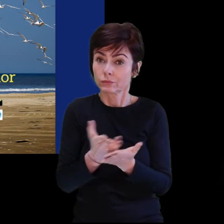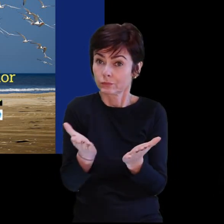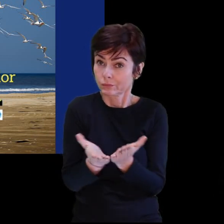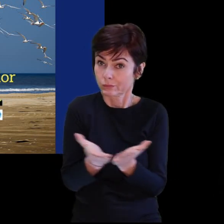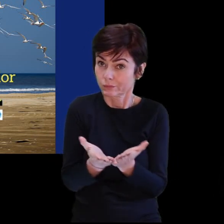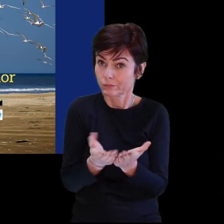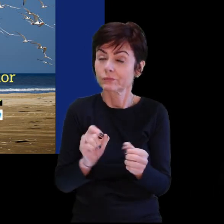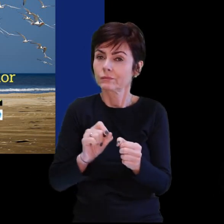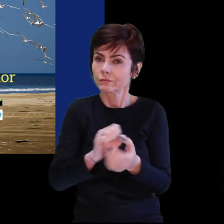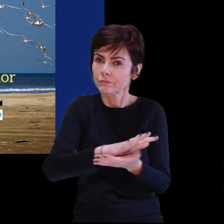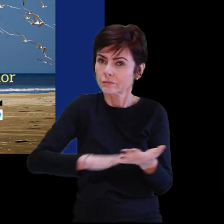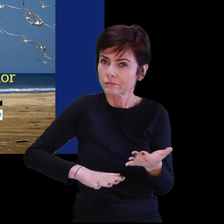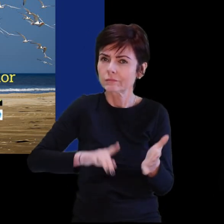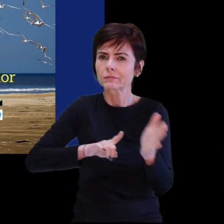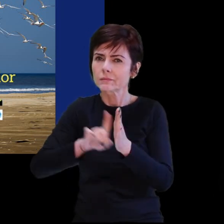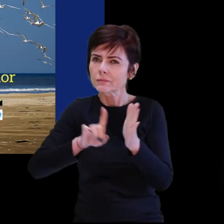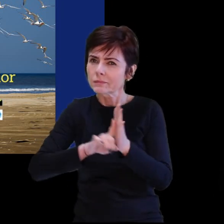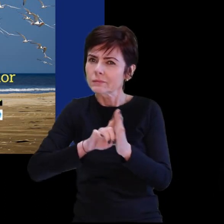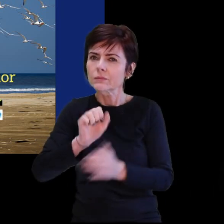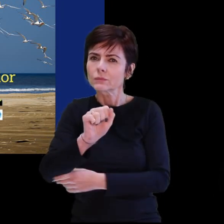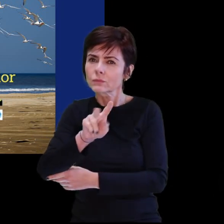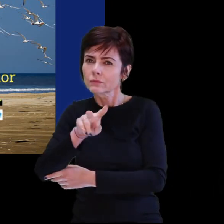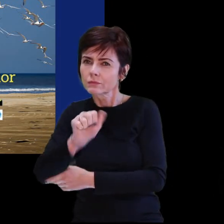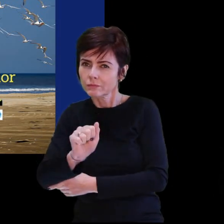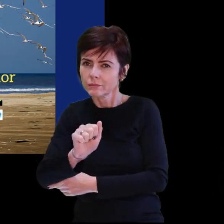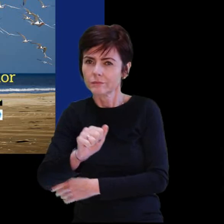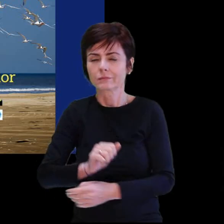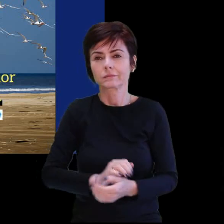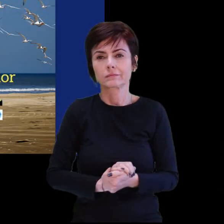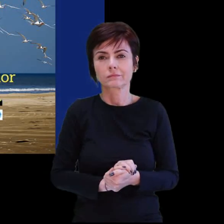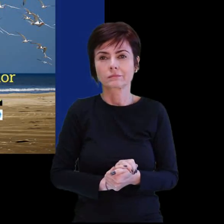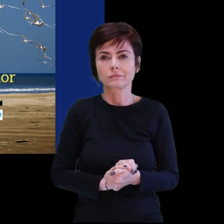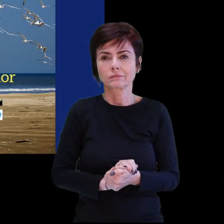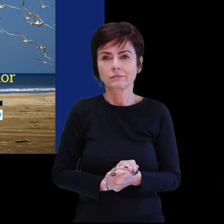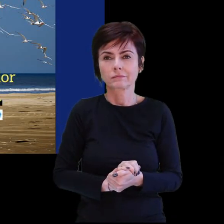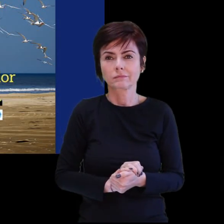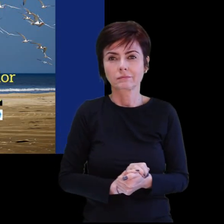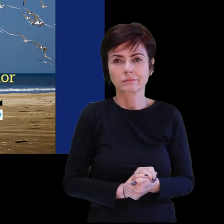Continuem os estudos e façam suas perguntas no ambiente virtual de aprendizagem.